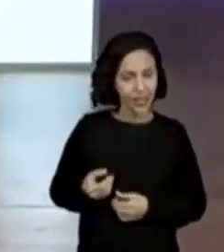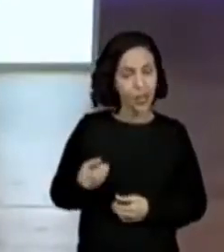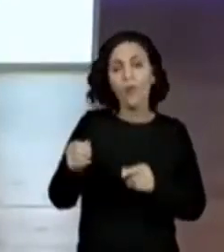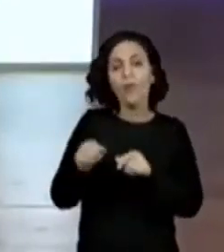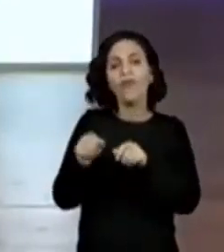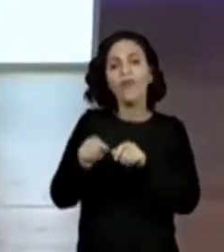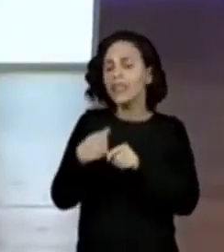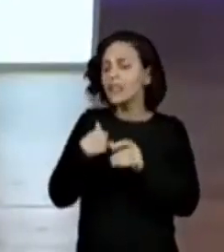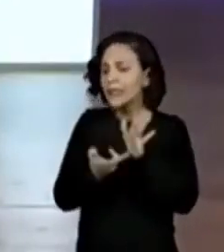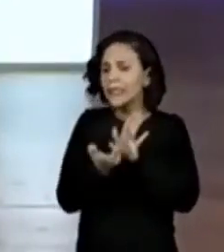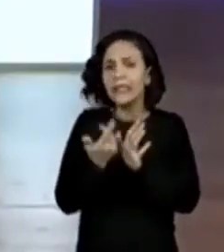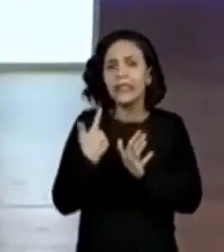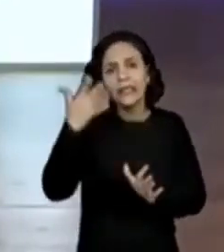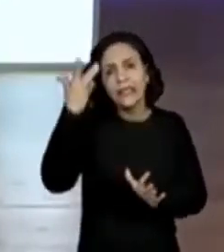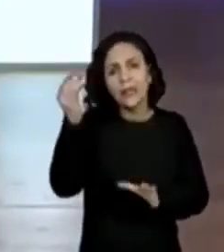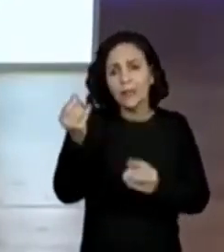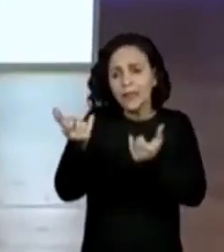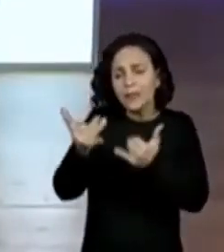fazer?